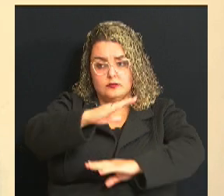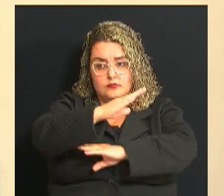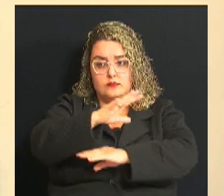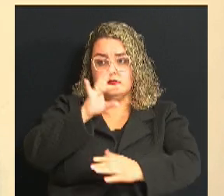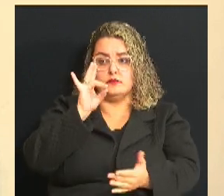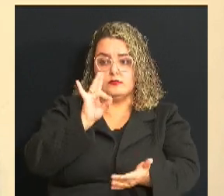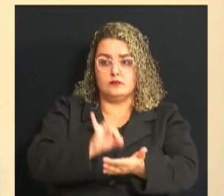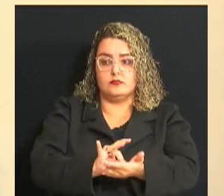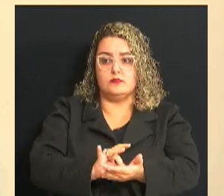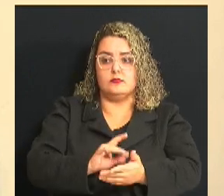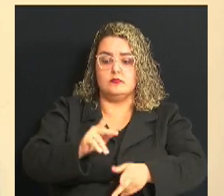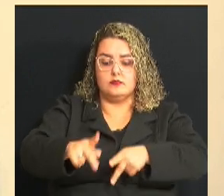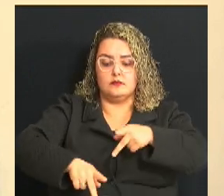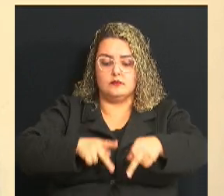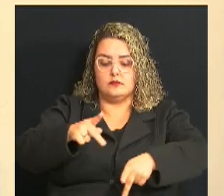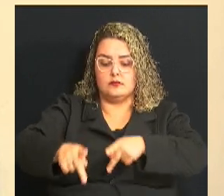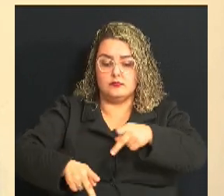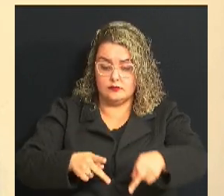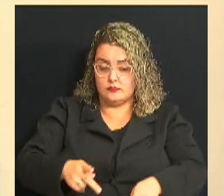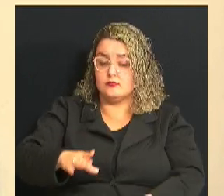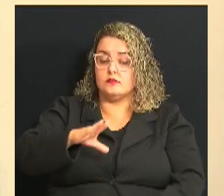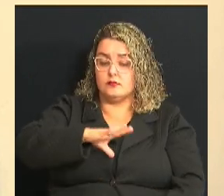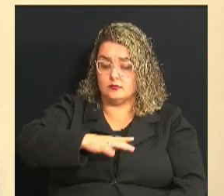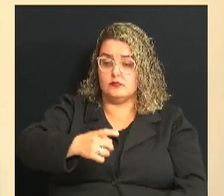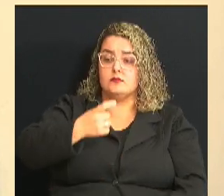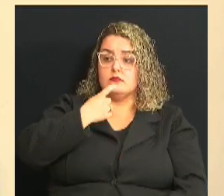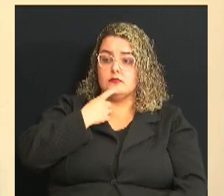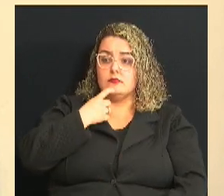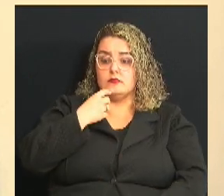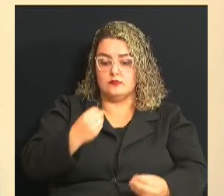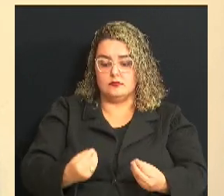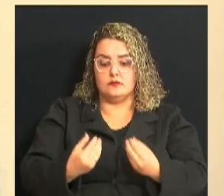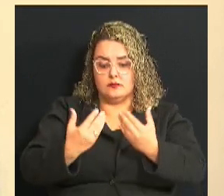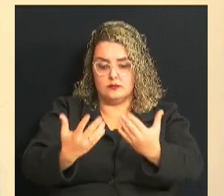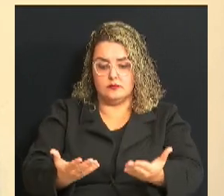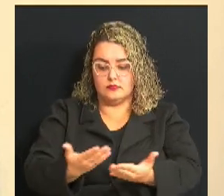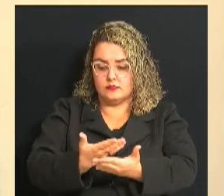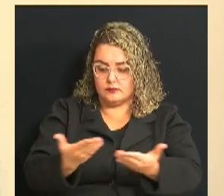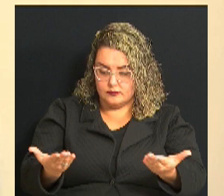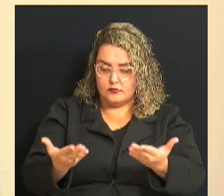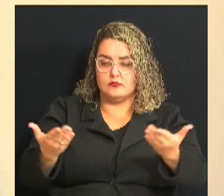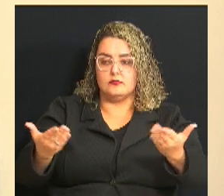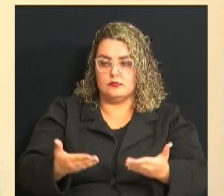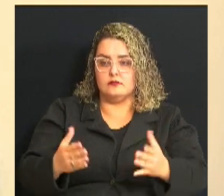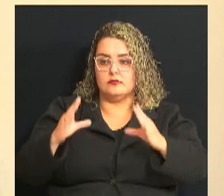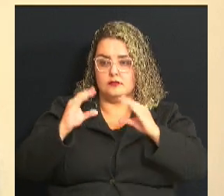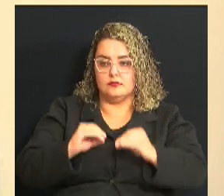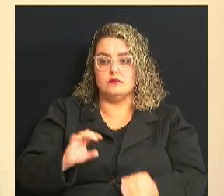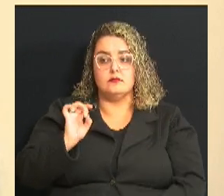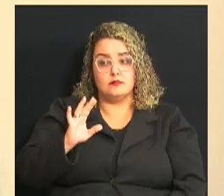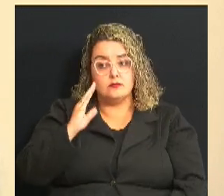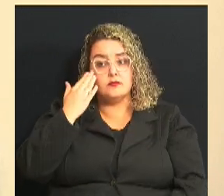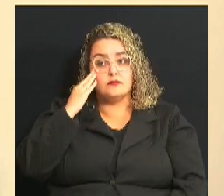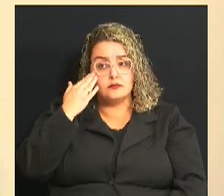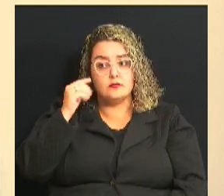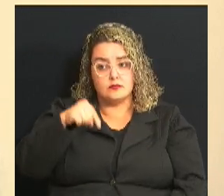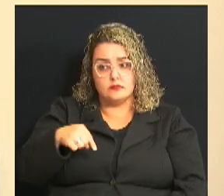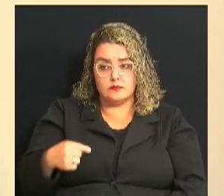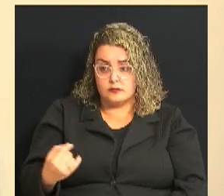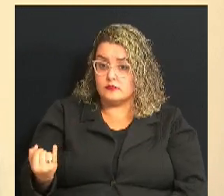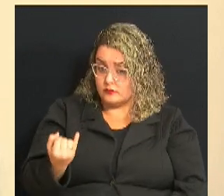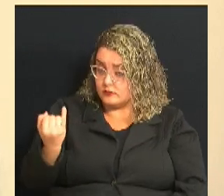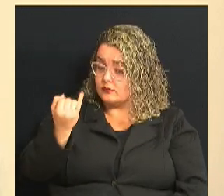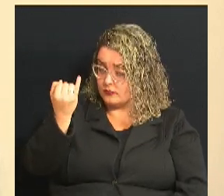homenagem que a população de Campinas faz a vocês nessa noite. É só para a gente entender que isso é uma coisa muito